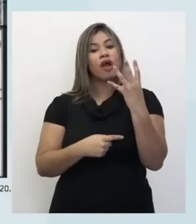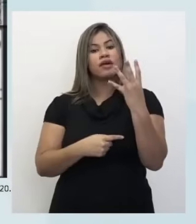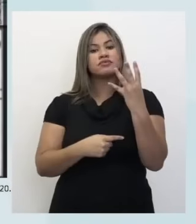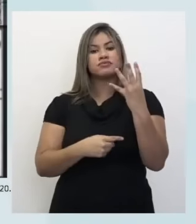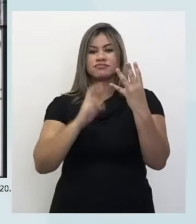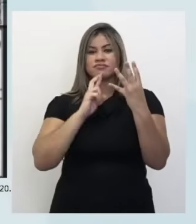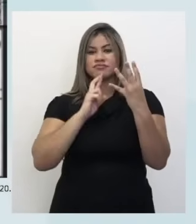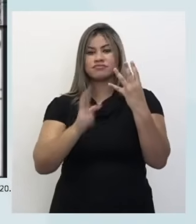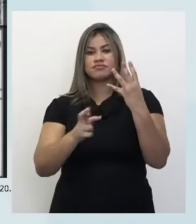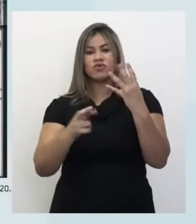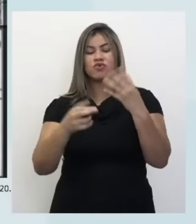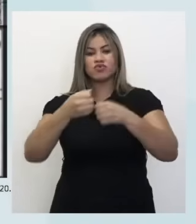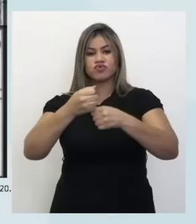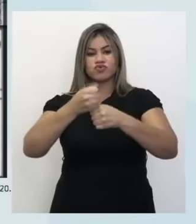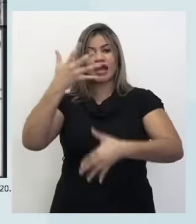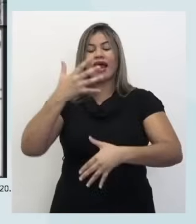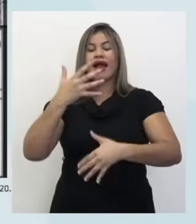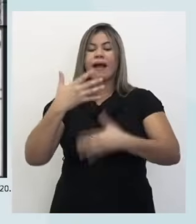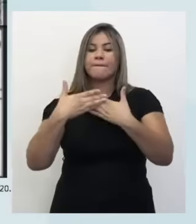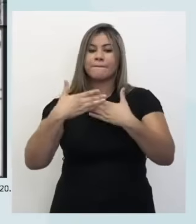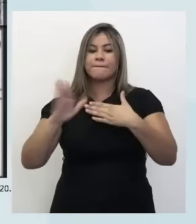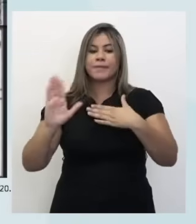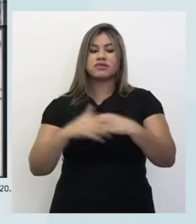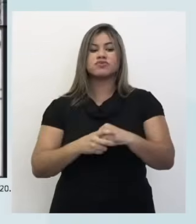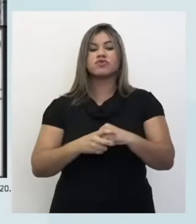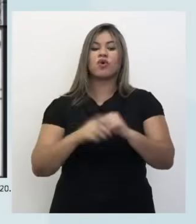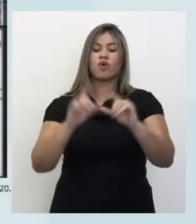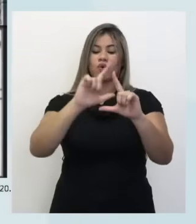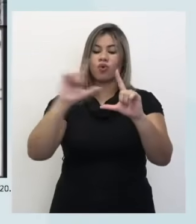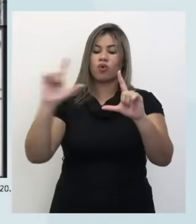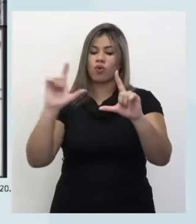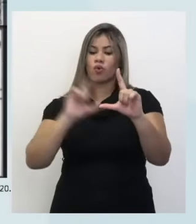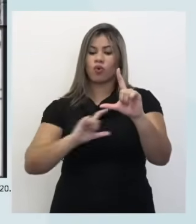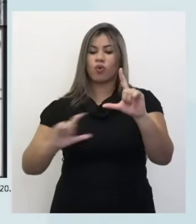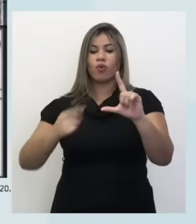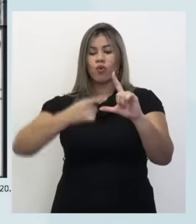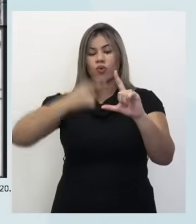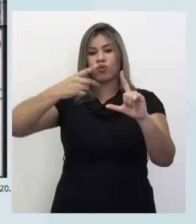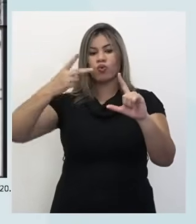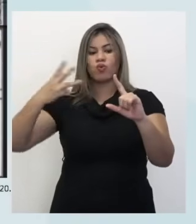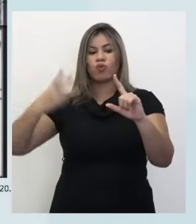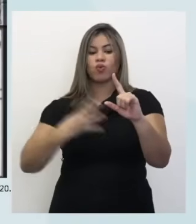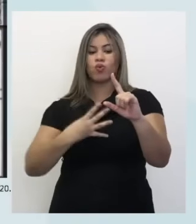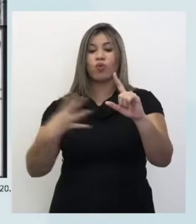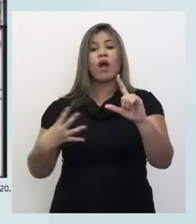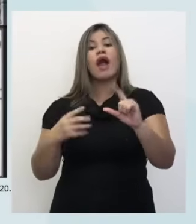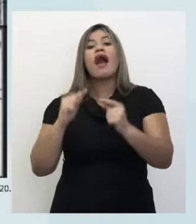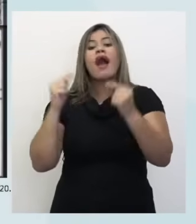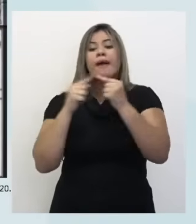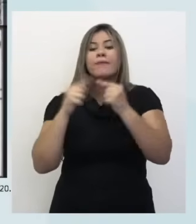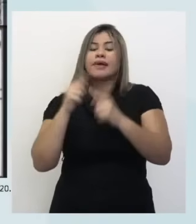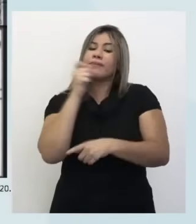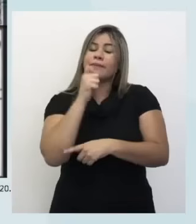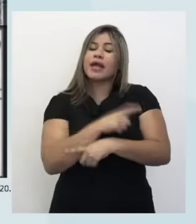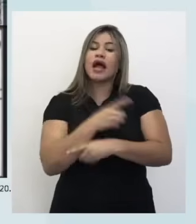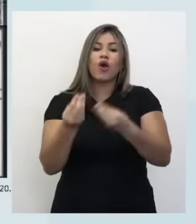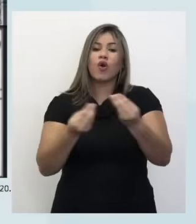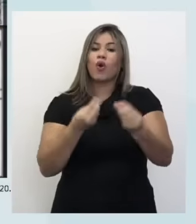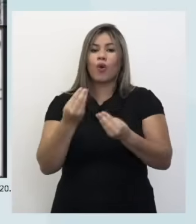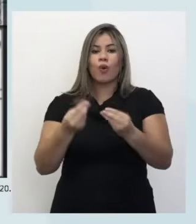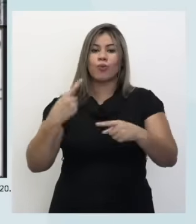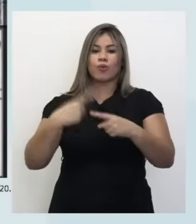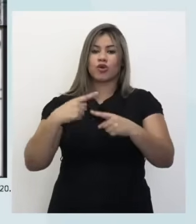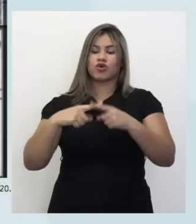Responde aí pra eu procurar o chat aberto. Qual quadrinho eles acham que está presente o humor pra eles? Porque hoje eu tô